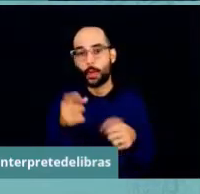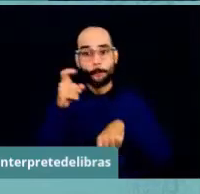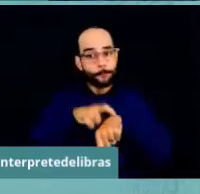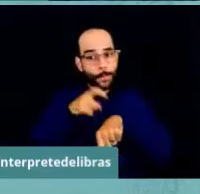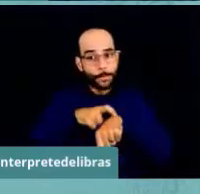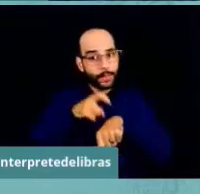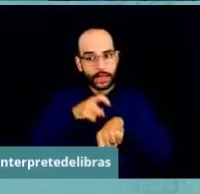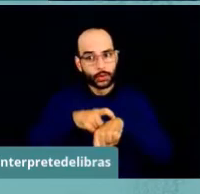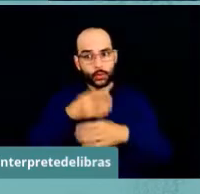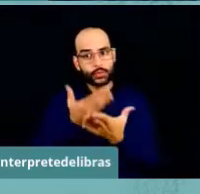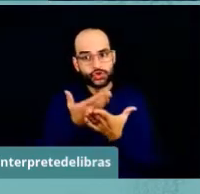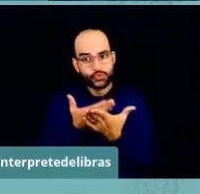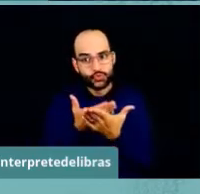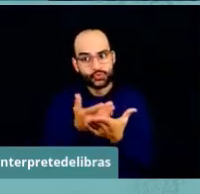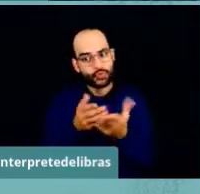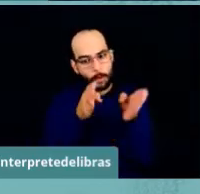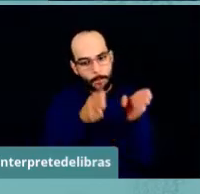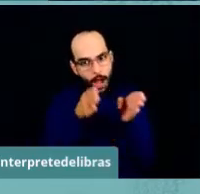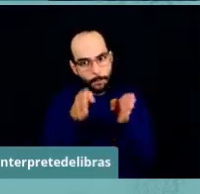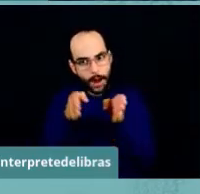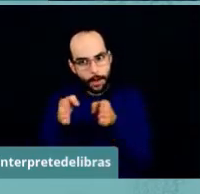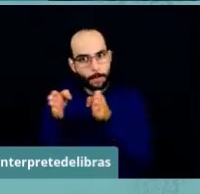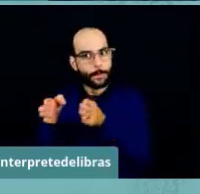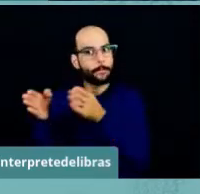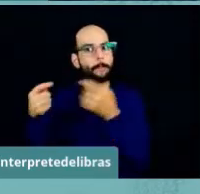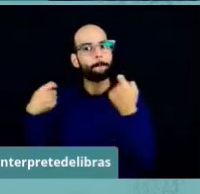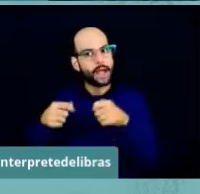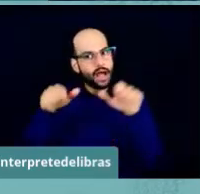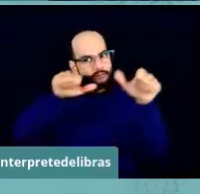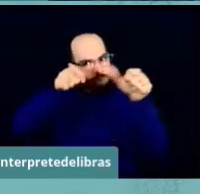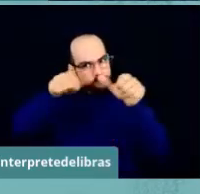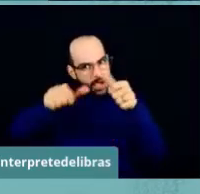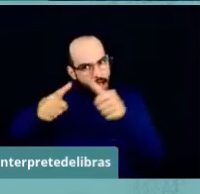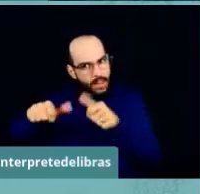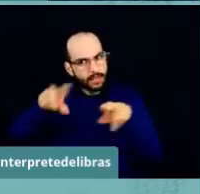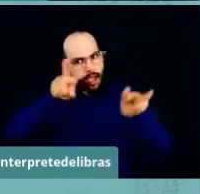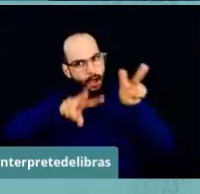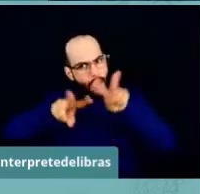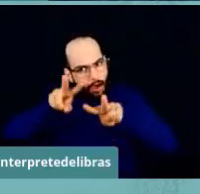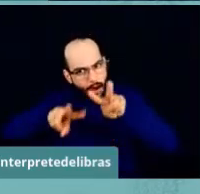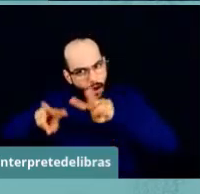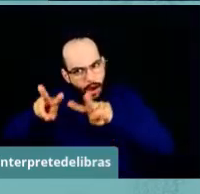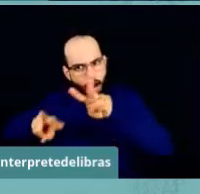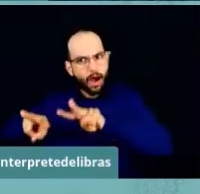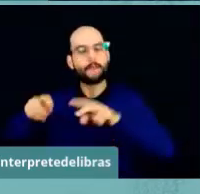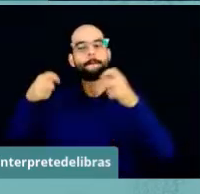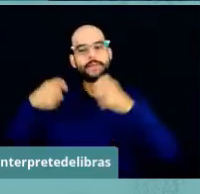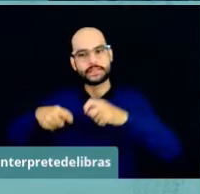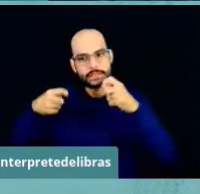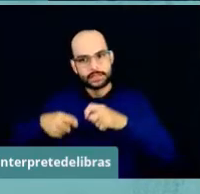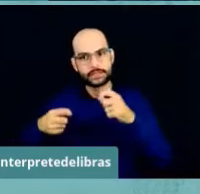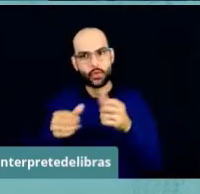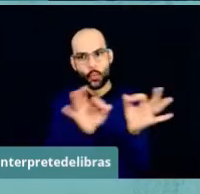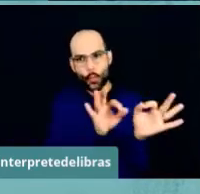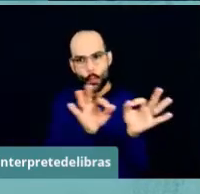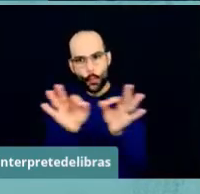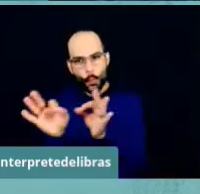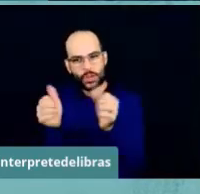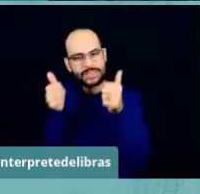momentos, então todo o processo tem que ser avaliado, tem que ser revisado e tem que seguir os controles de qualidade